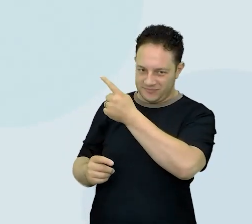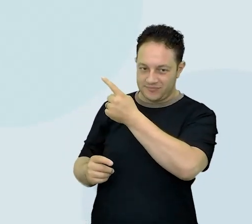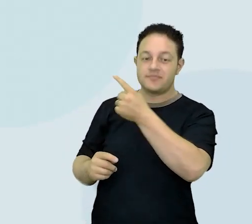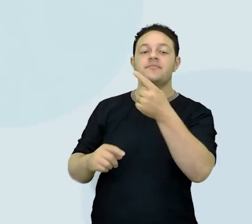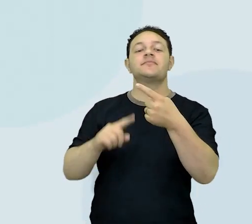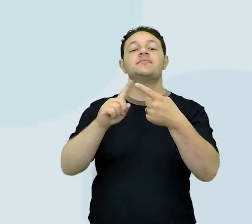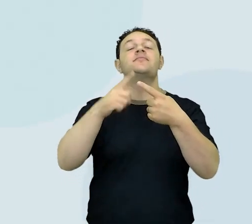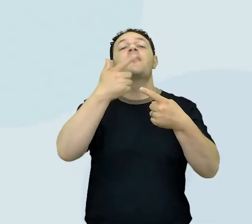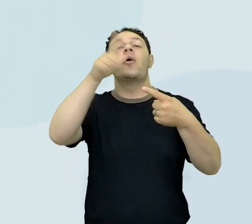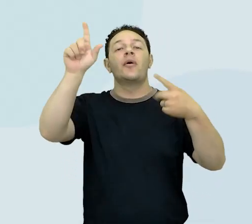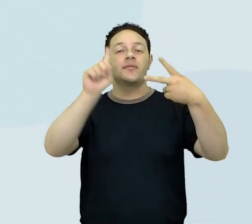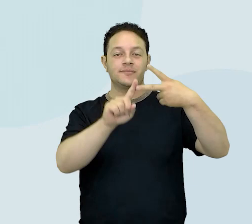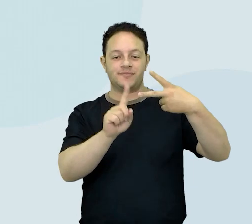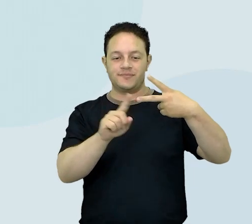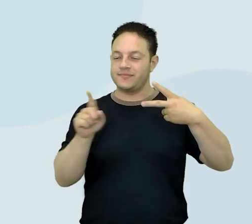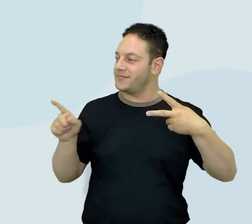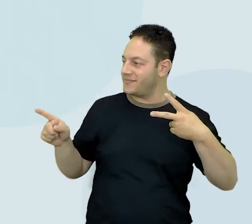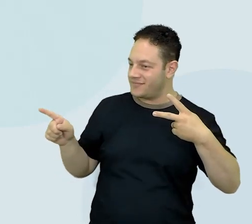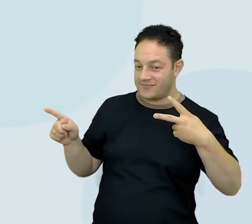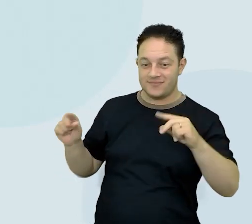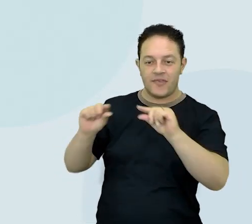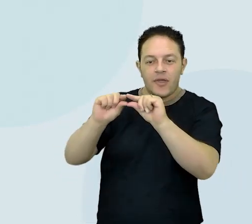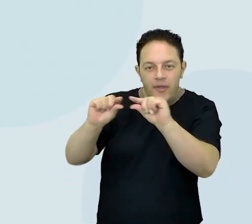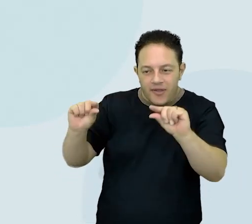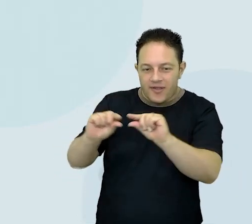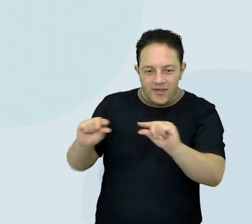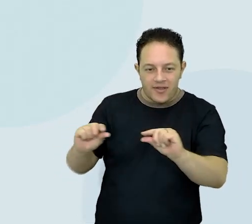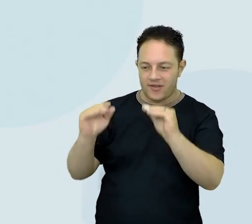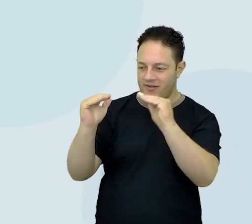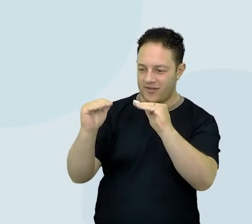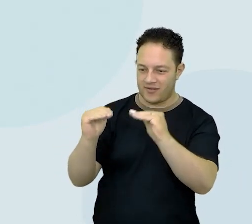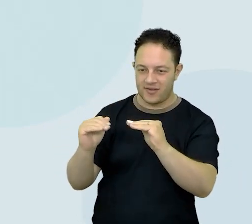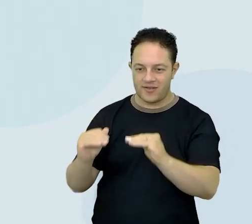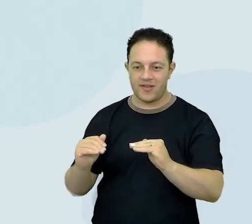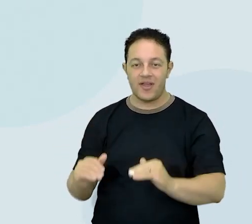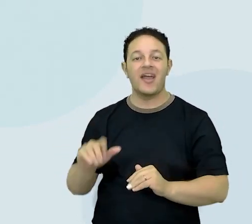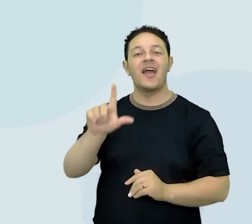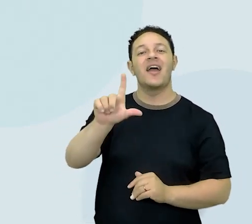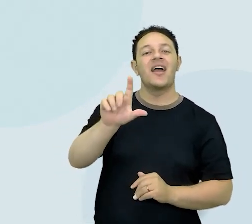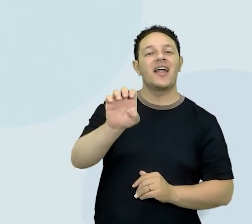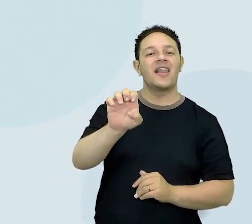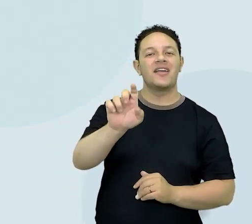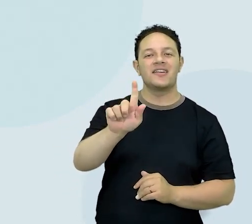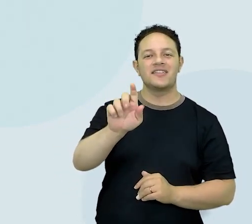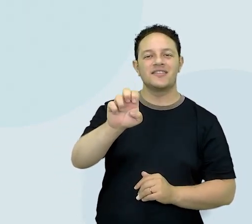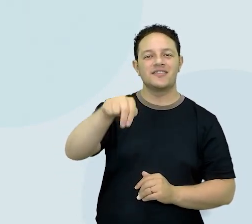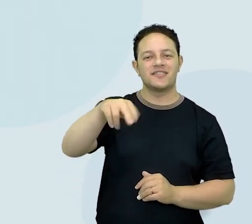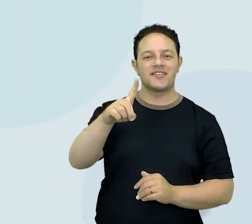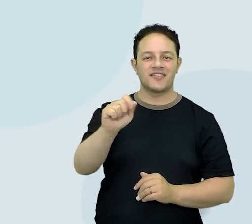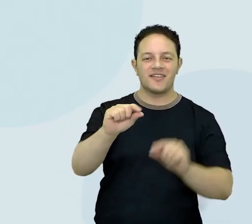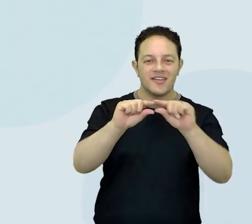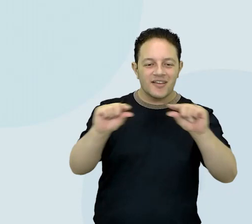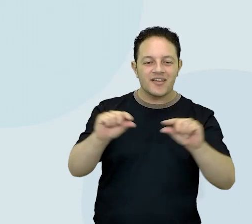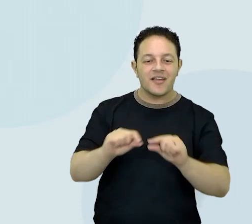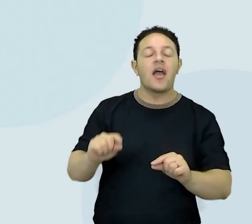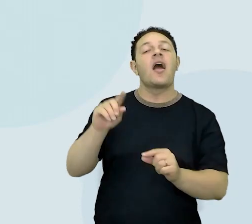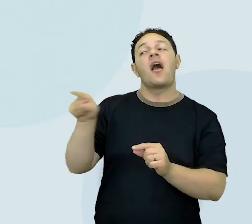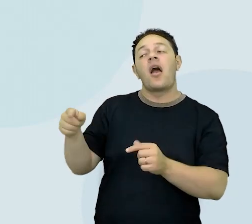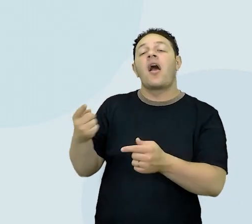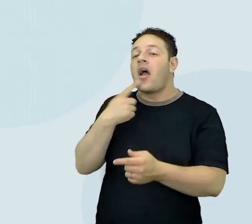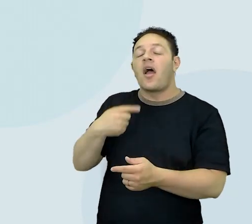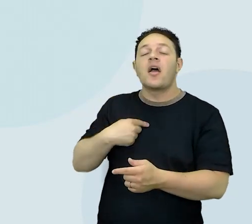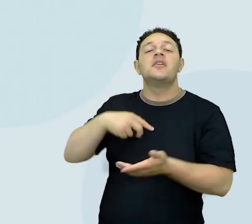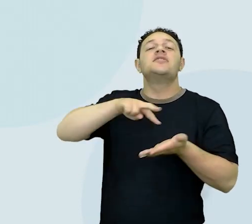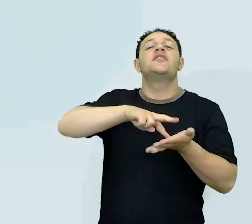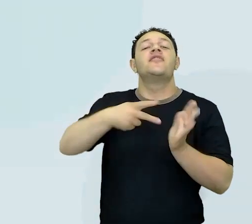uma informação. Aqui na tela está aparecendo agora, piscando, né, a setinha que está apontando para a